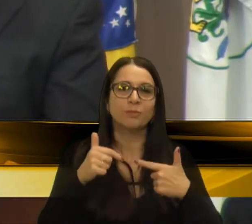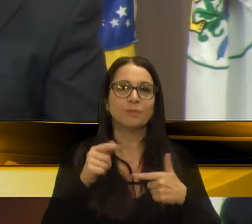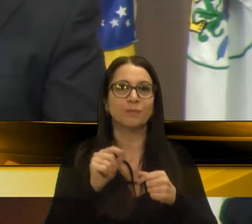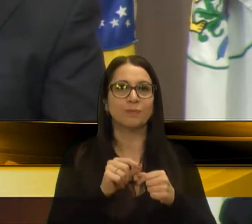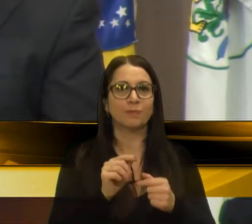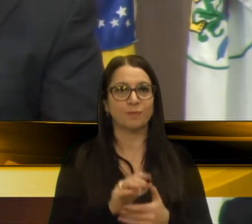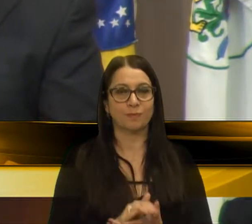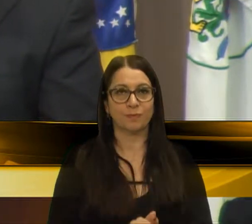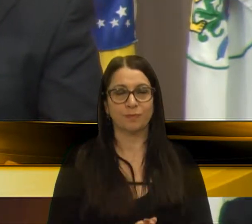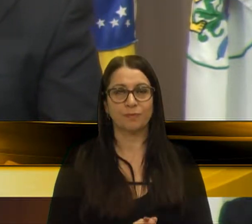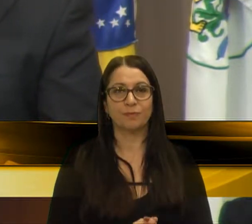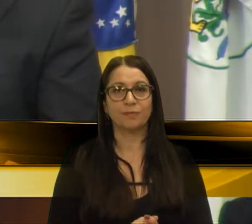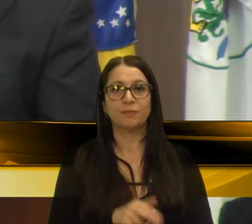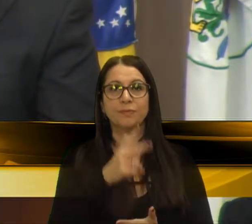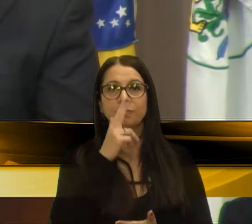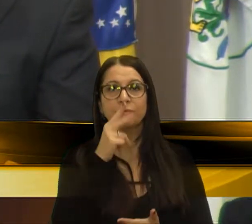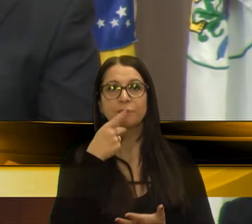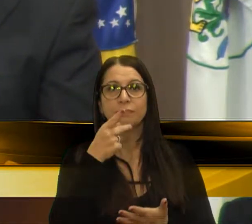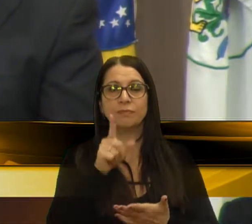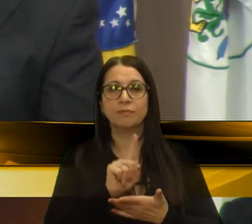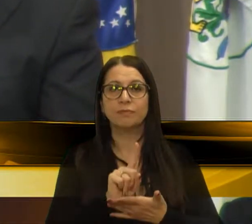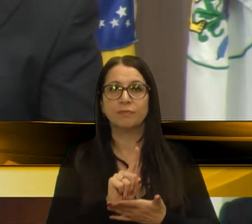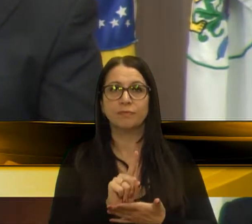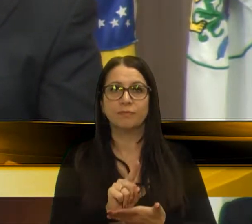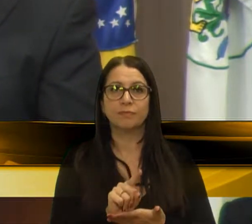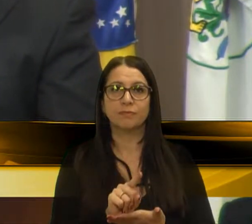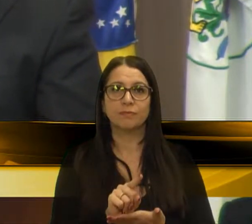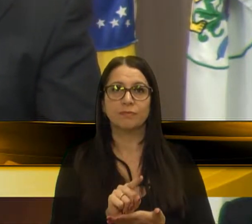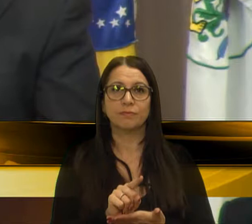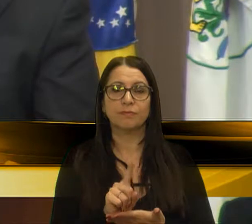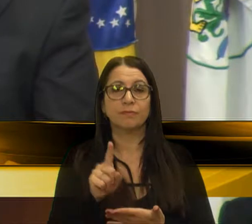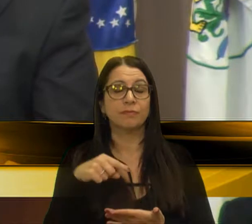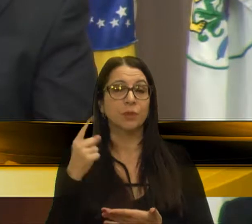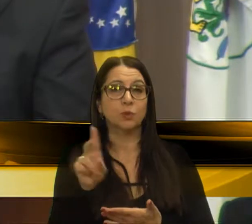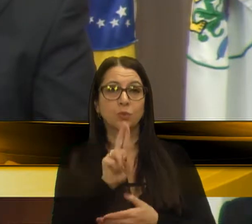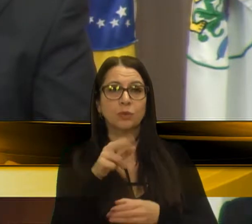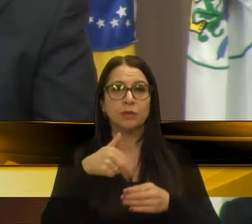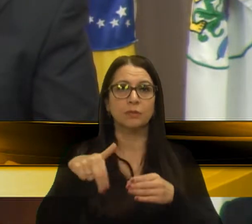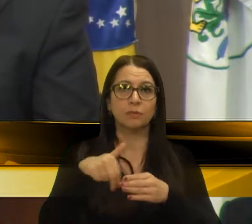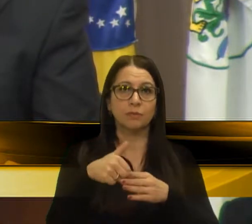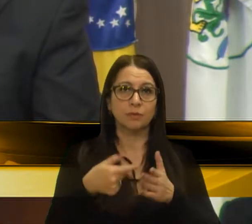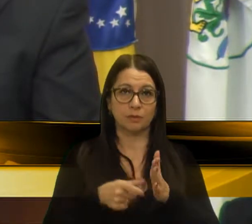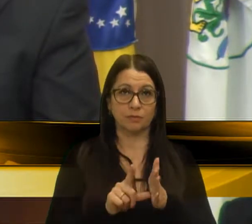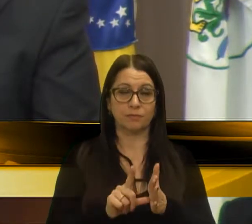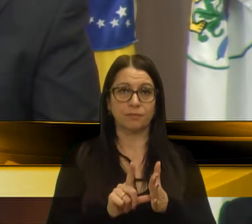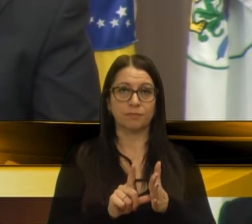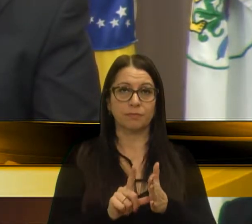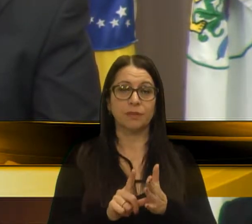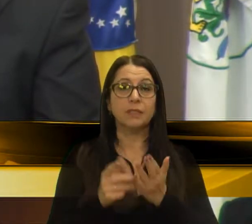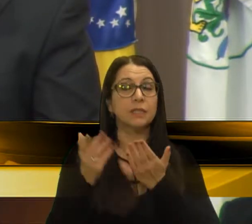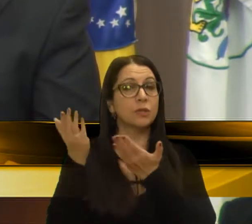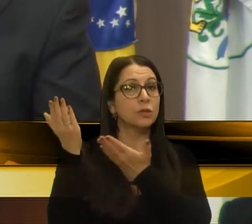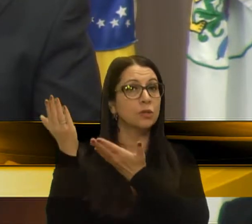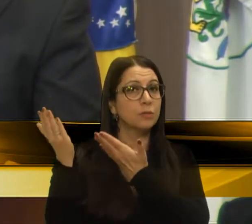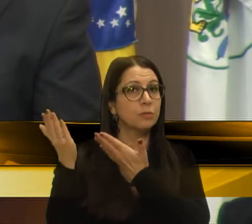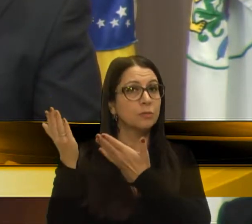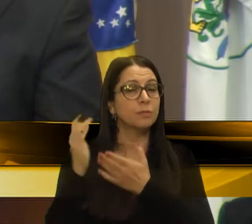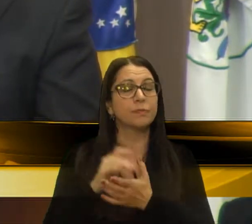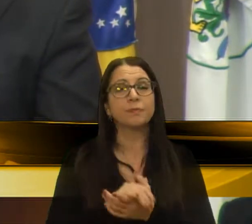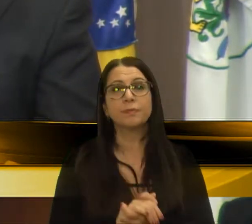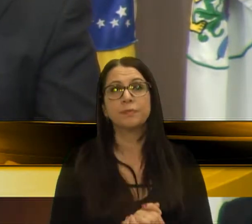faz. Como disse, não se lembra qual dos que usou a tribuna aqui, que essas homenagens vocês